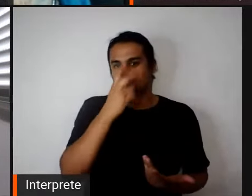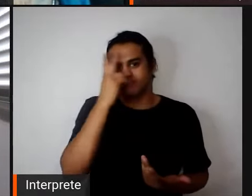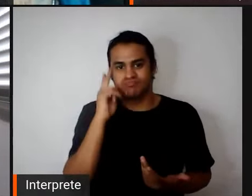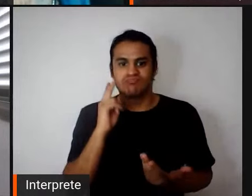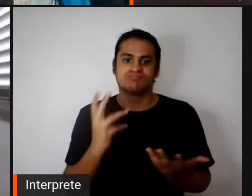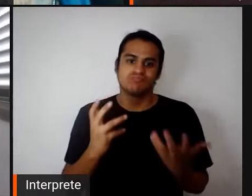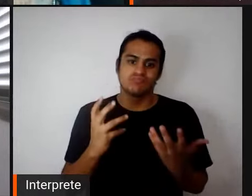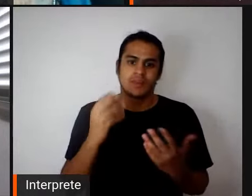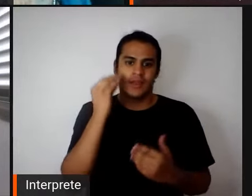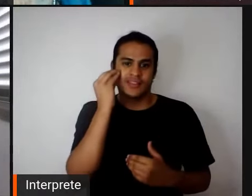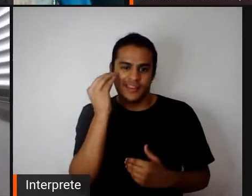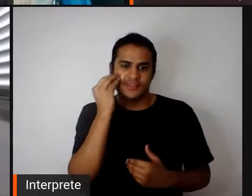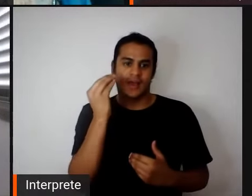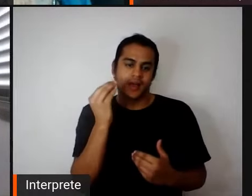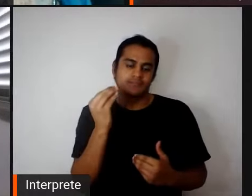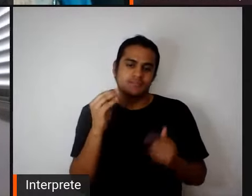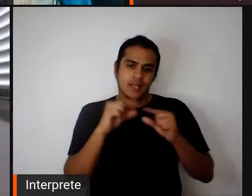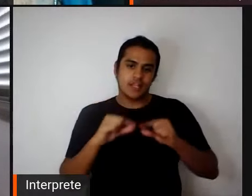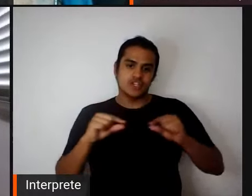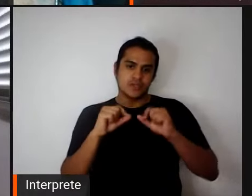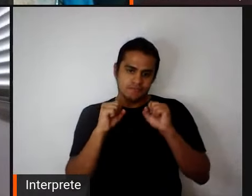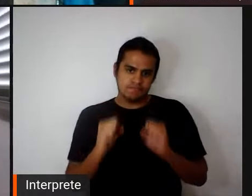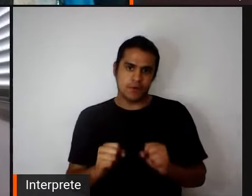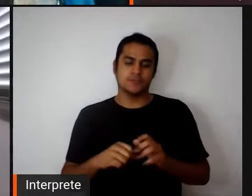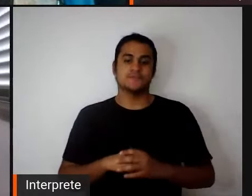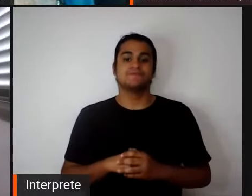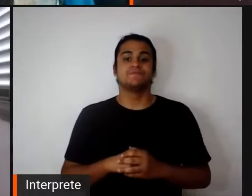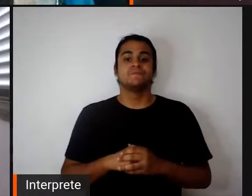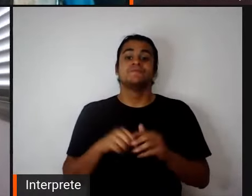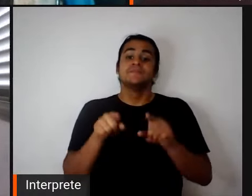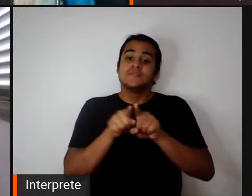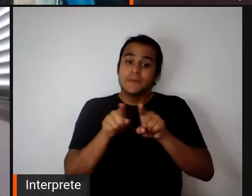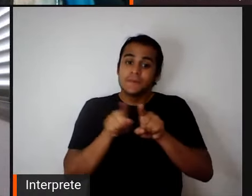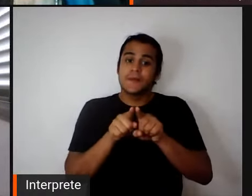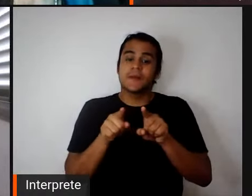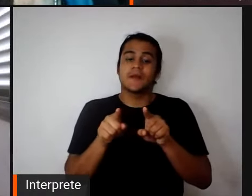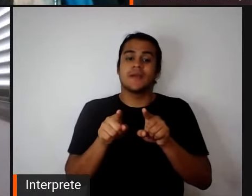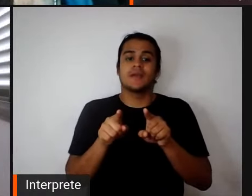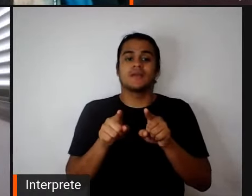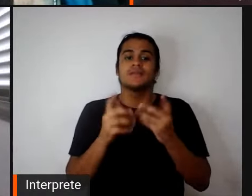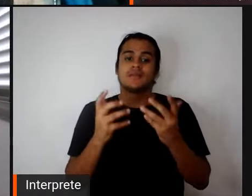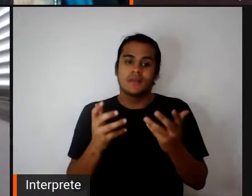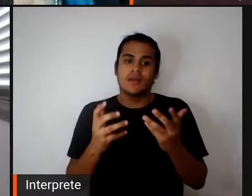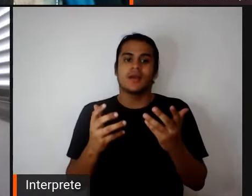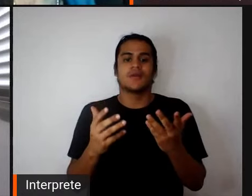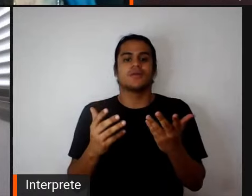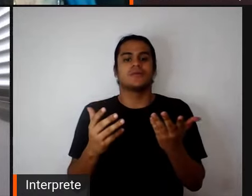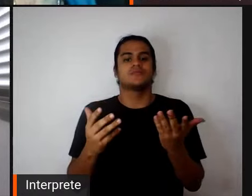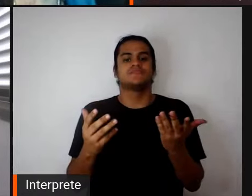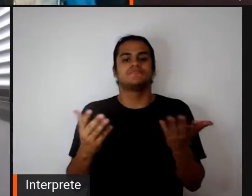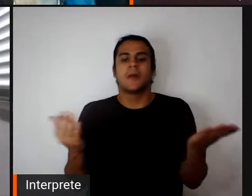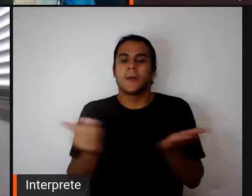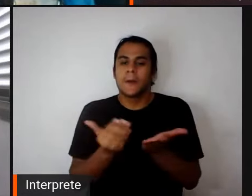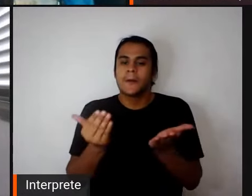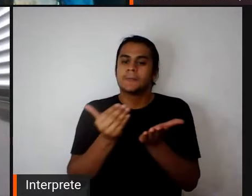quiser optar por esse canal. E, ao mesmo tempo, gostaria, então, de inicialmente